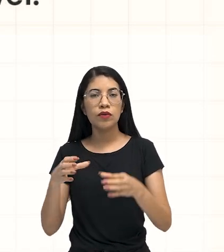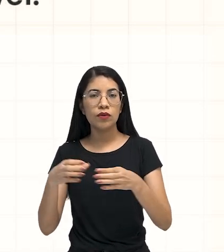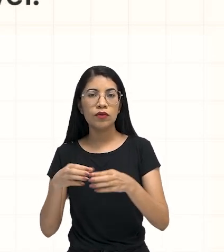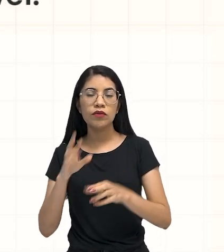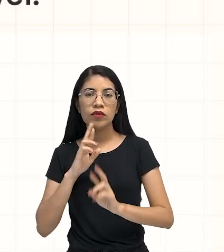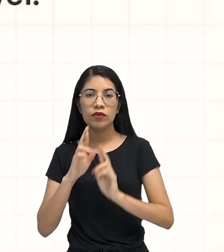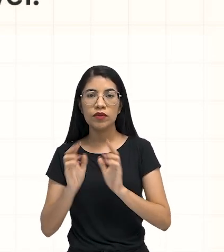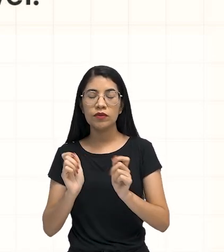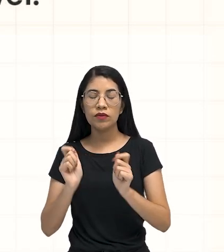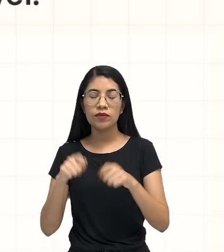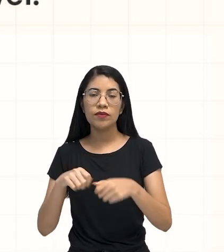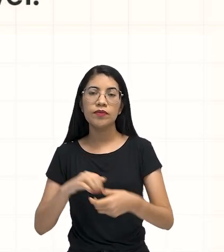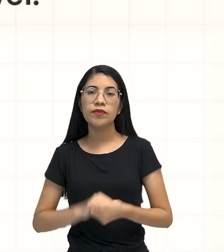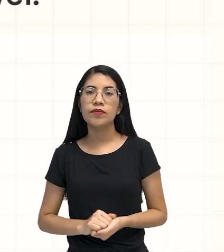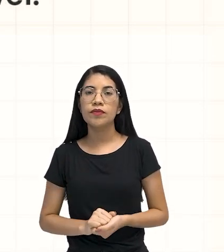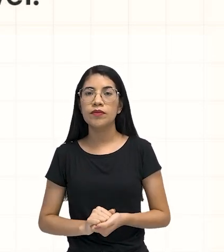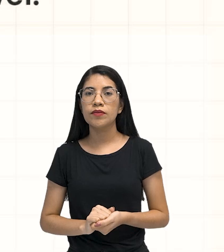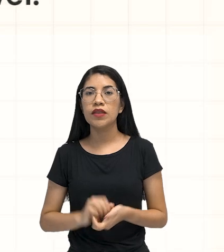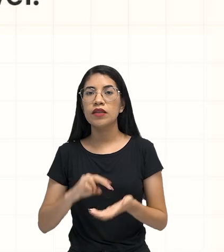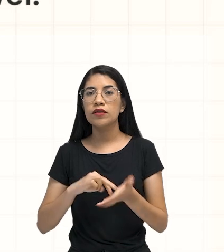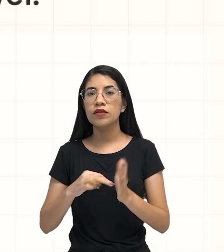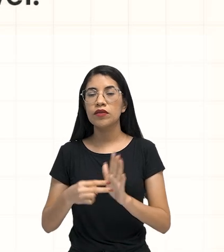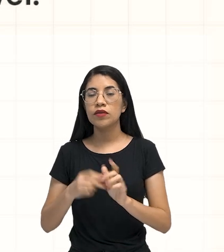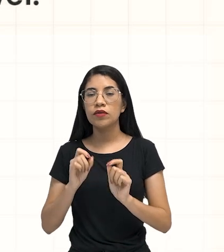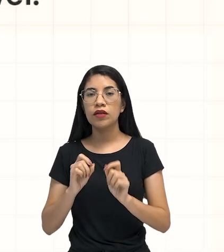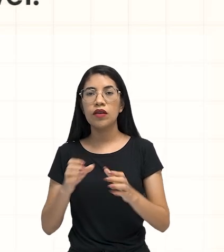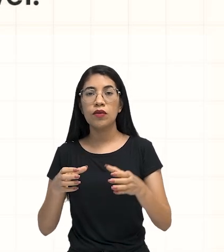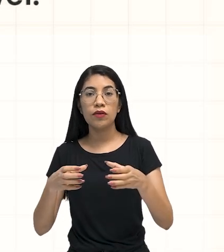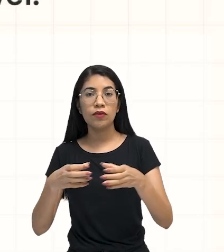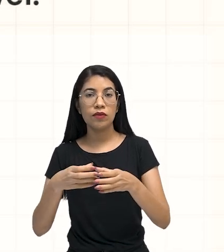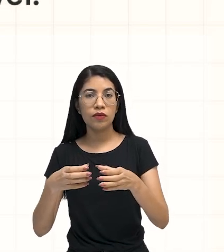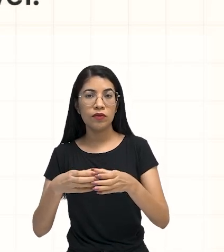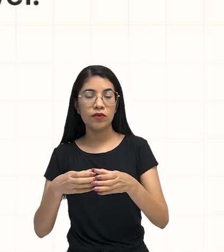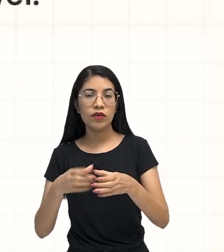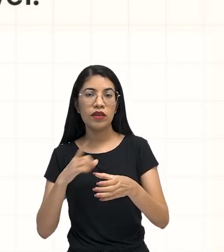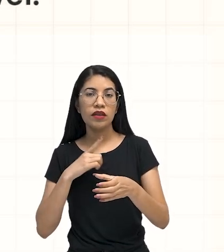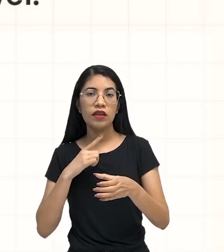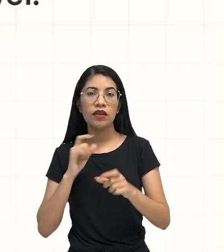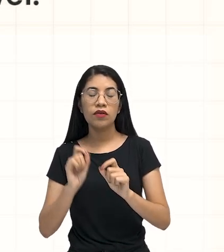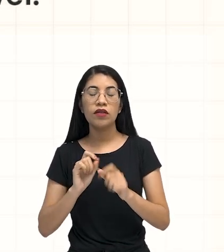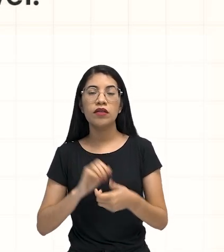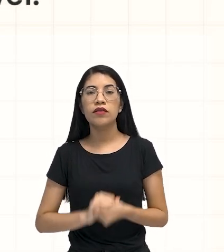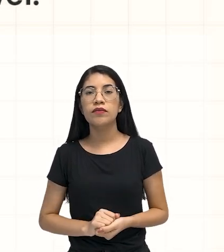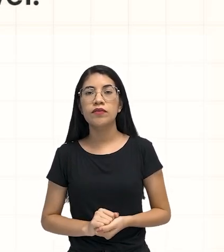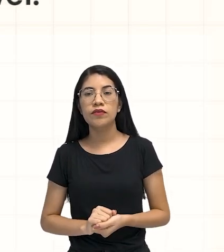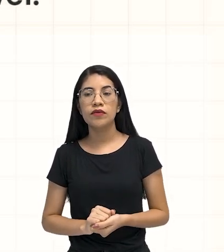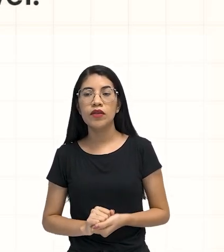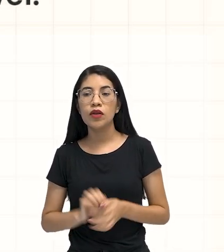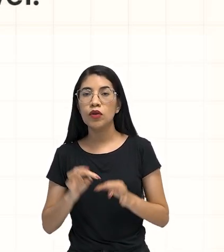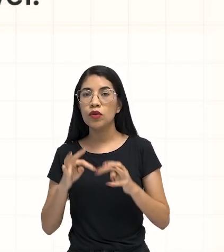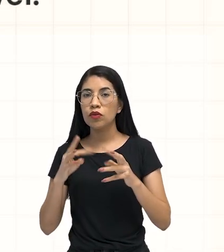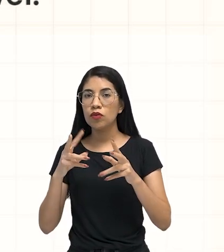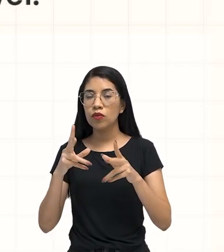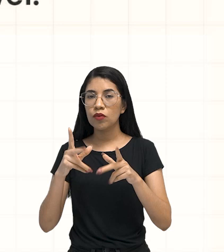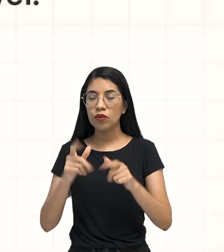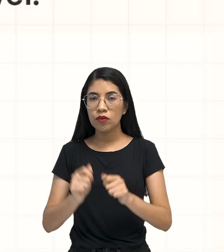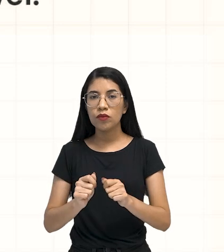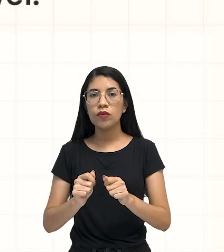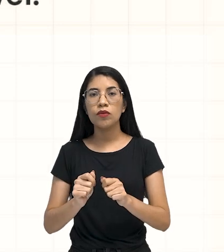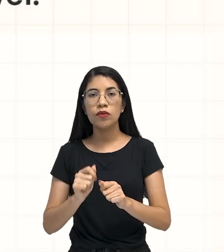evento. Então o espaço amostral é o conjunto formado por todos, veja, por